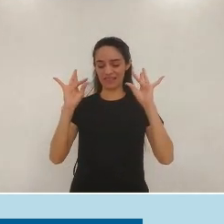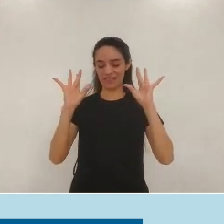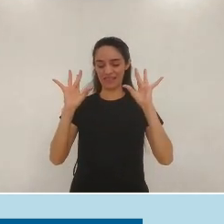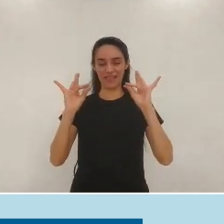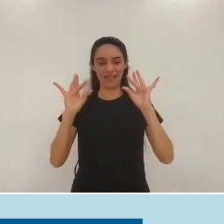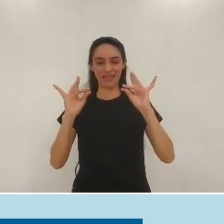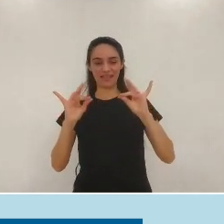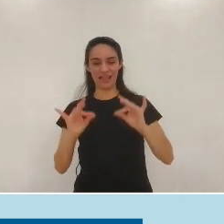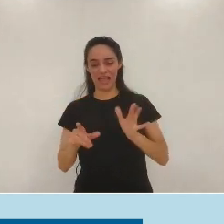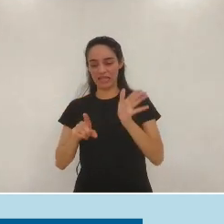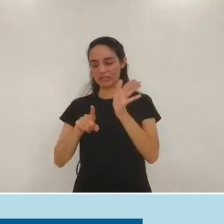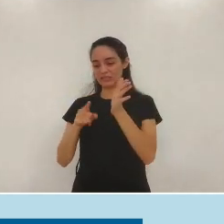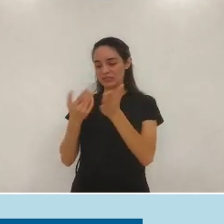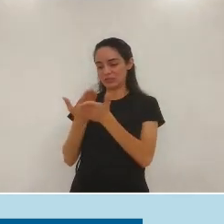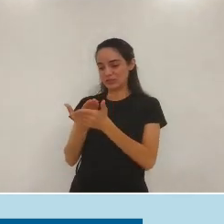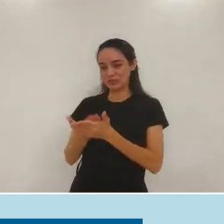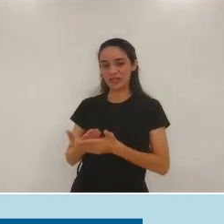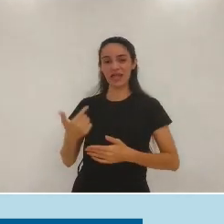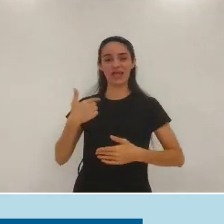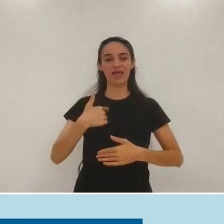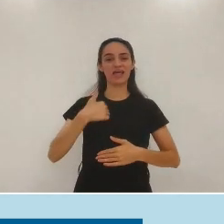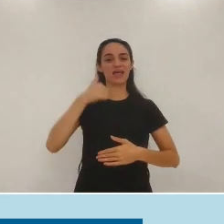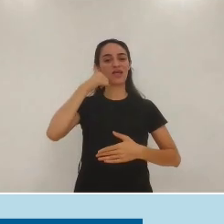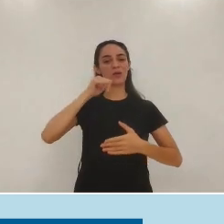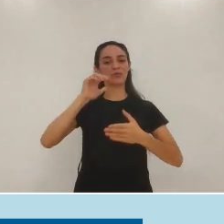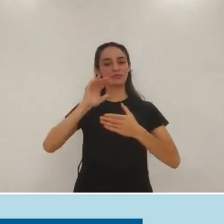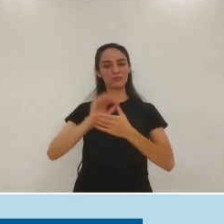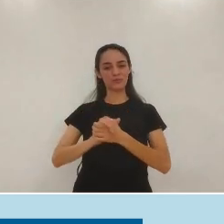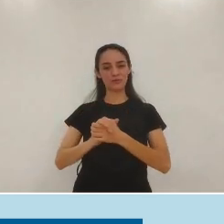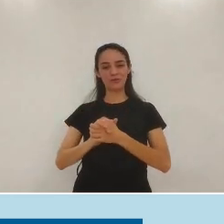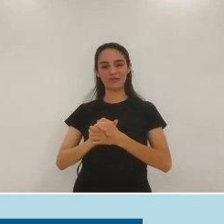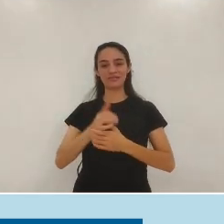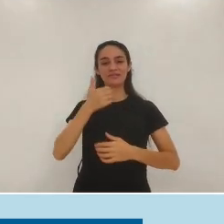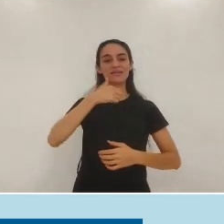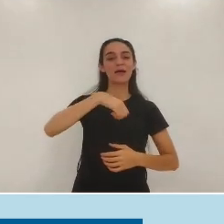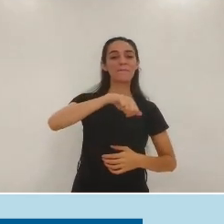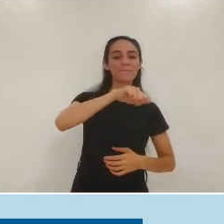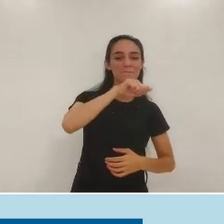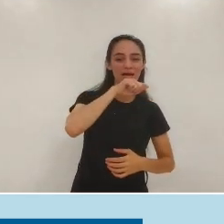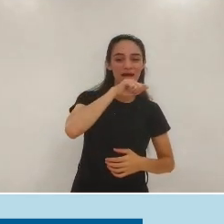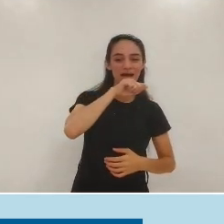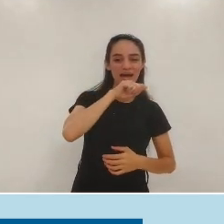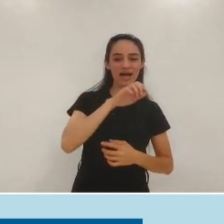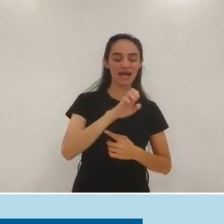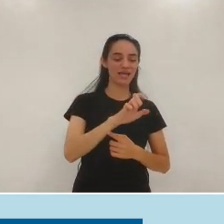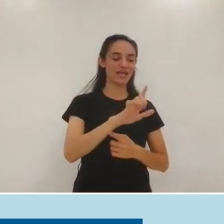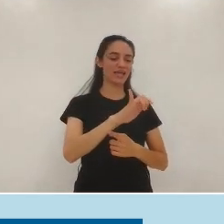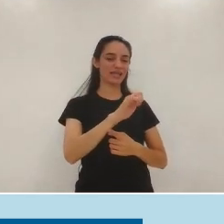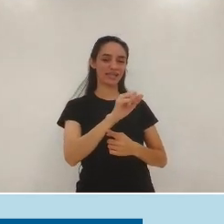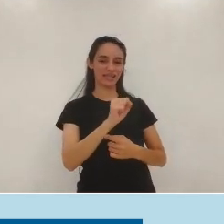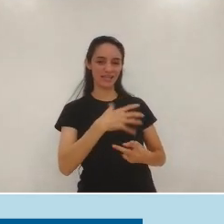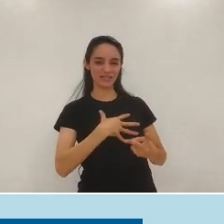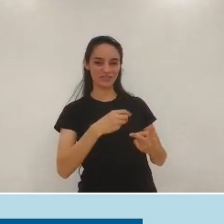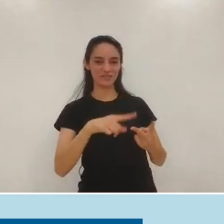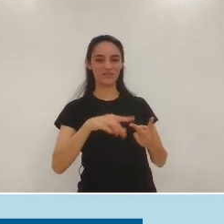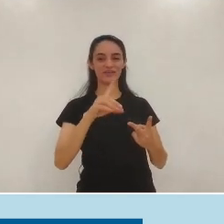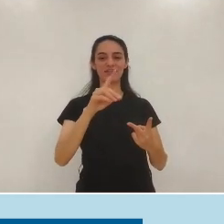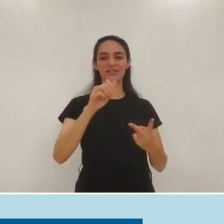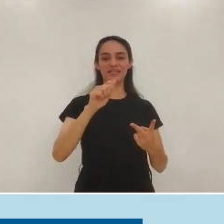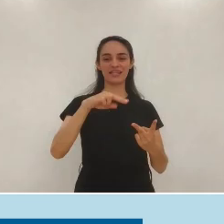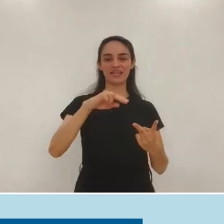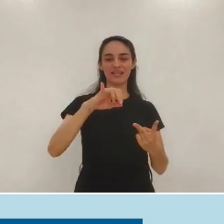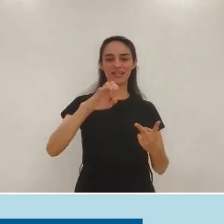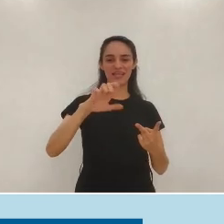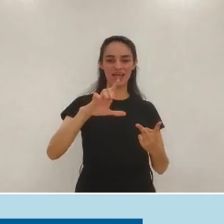estudo, é uma esposa, a esposa do Daniel, a mãe do Elias, do Danielzinho. Eu sou médica, eu